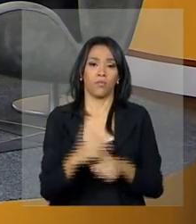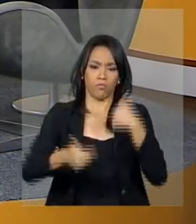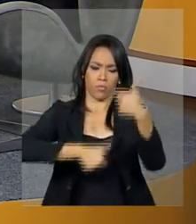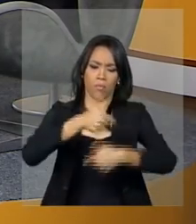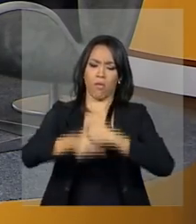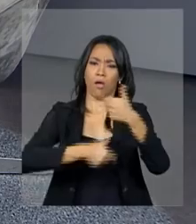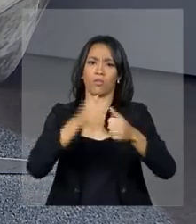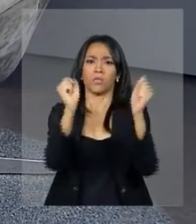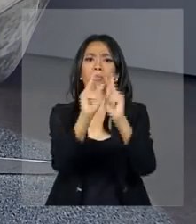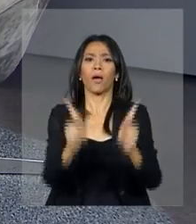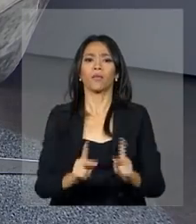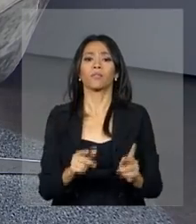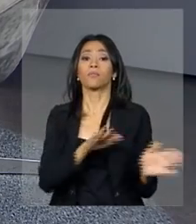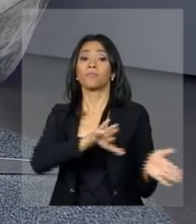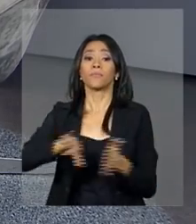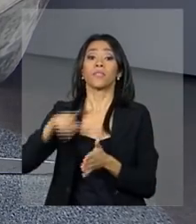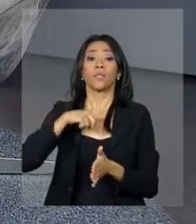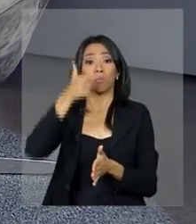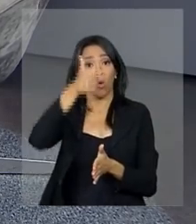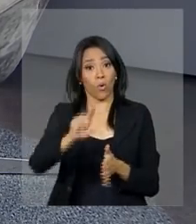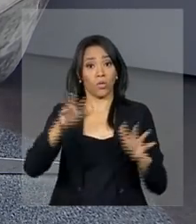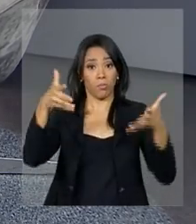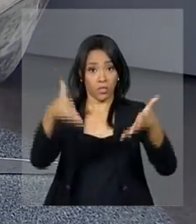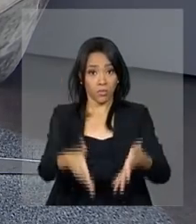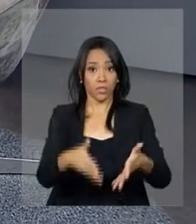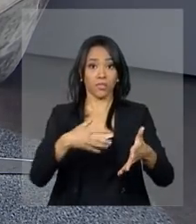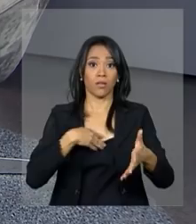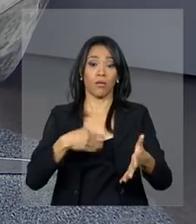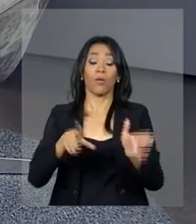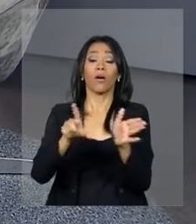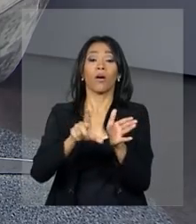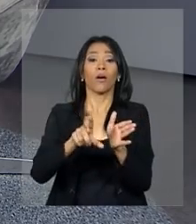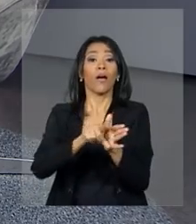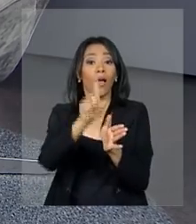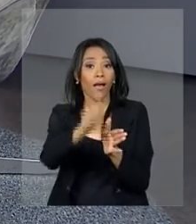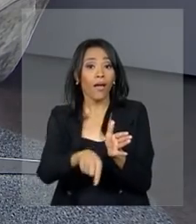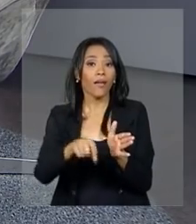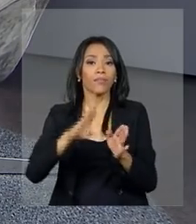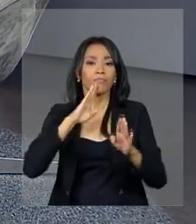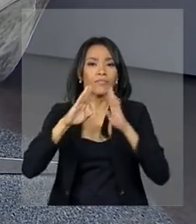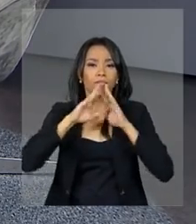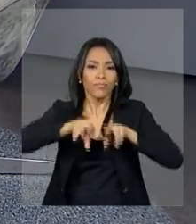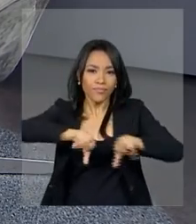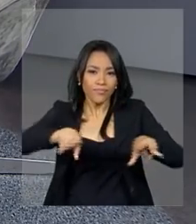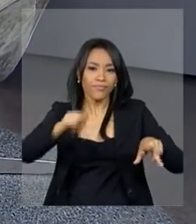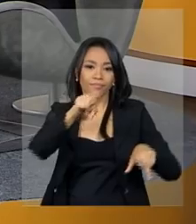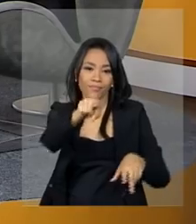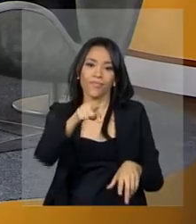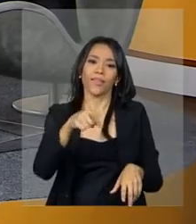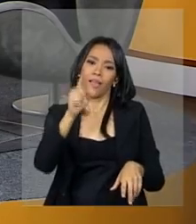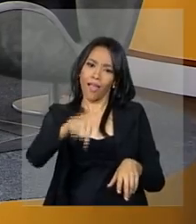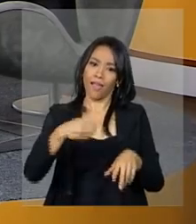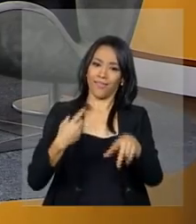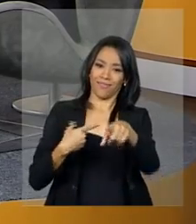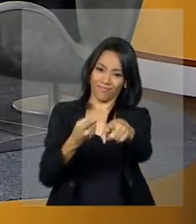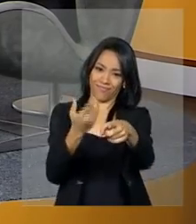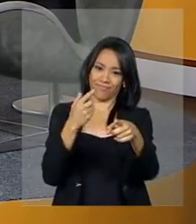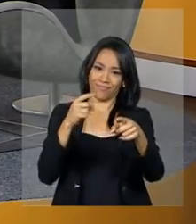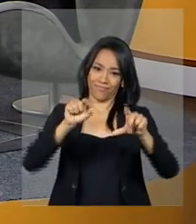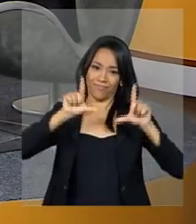outra participação, então, nas nossas redes sociais. É o senhor Edmundo Neves, que está aqui, que é aqui de Brasília. Olha lá.